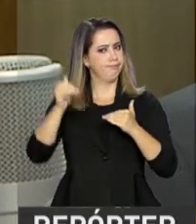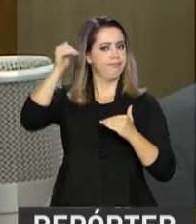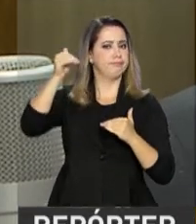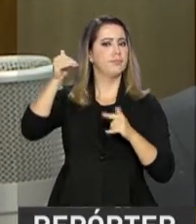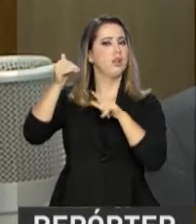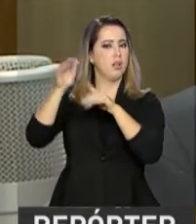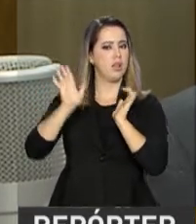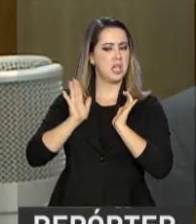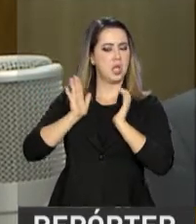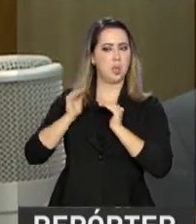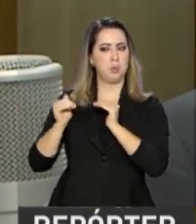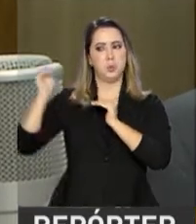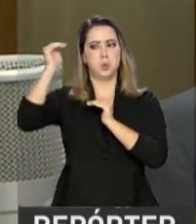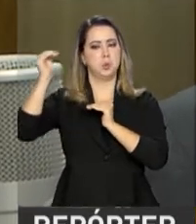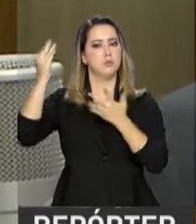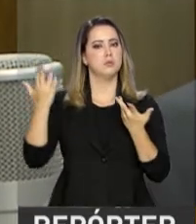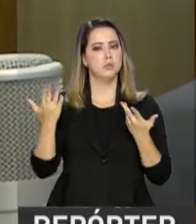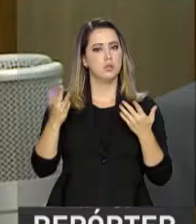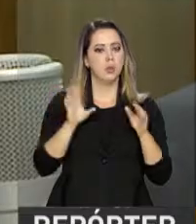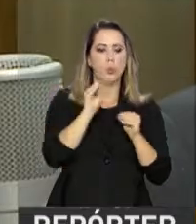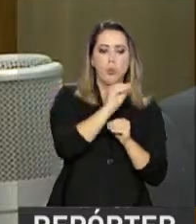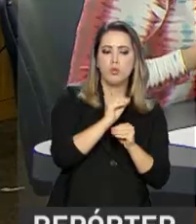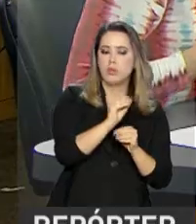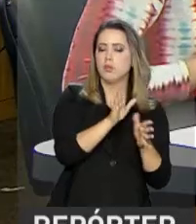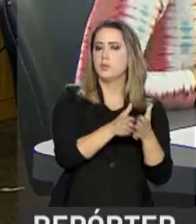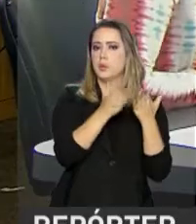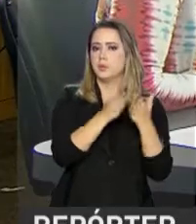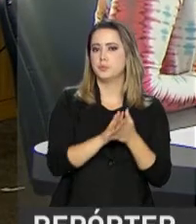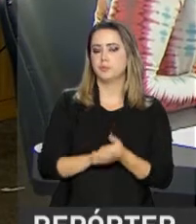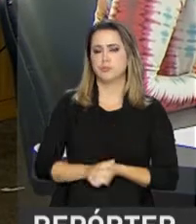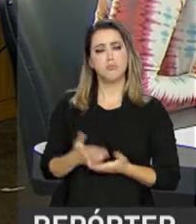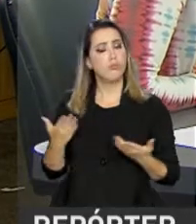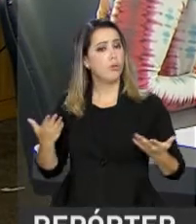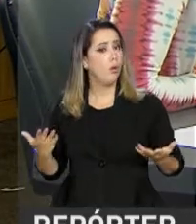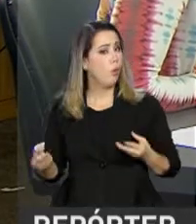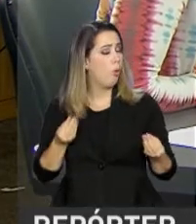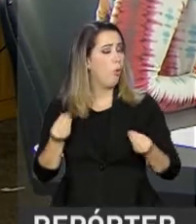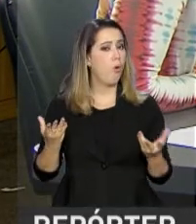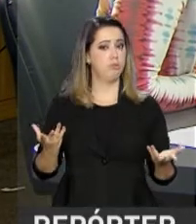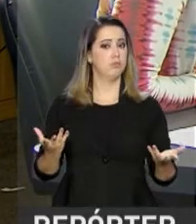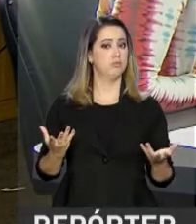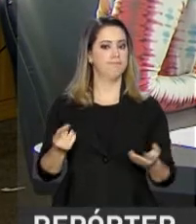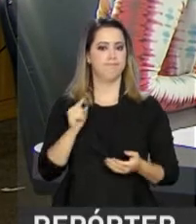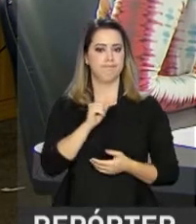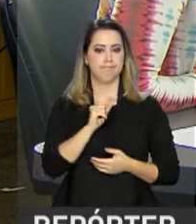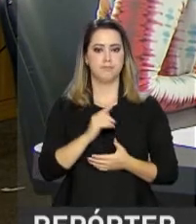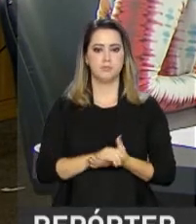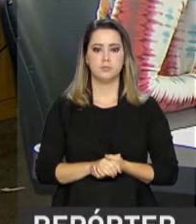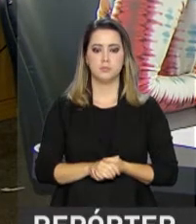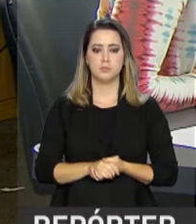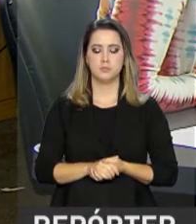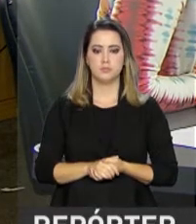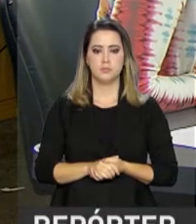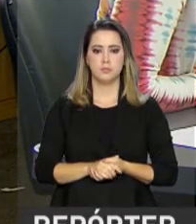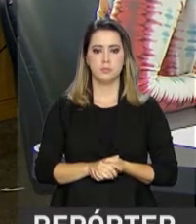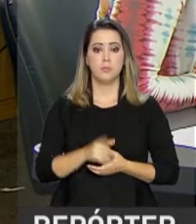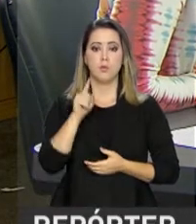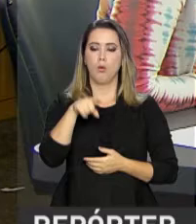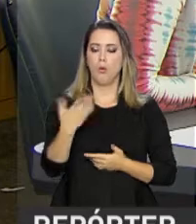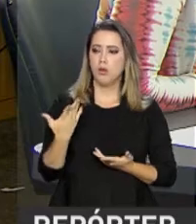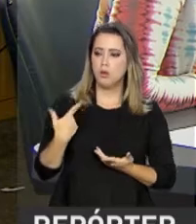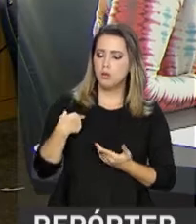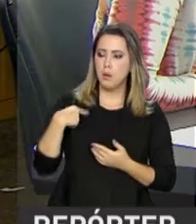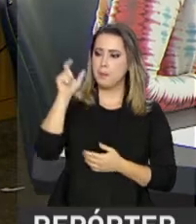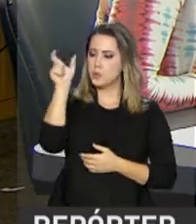e deixando preservado a população mais pobre a secretária de que forma isso vai acontecer isso vai acontecer tratando iguais de modo